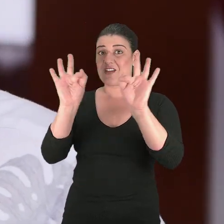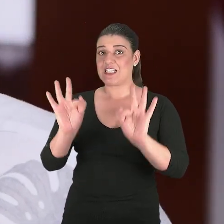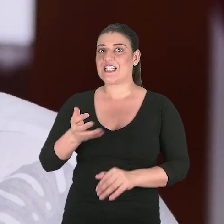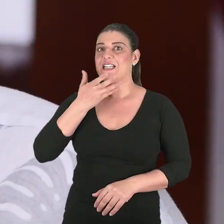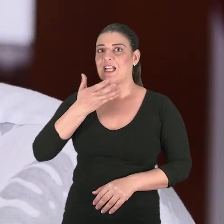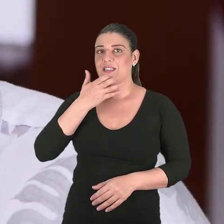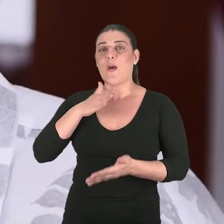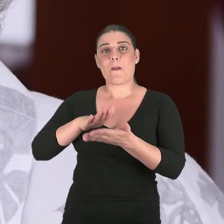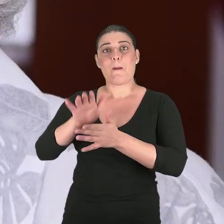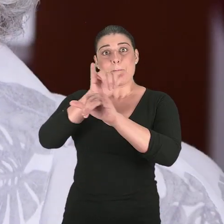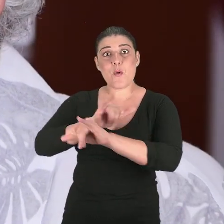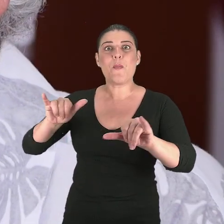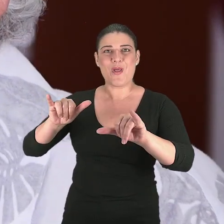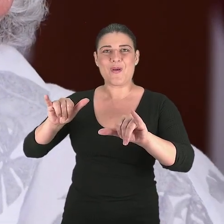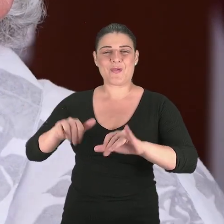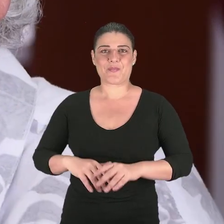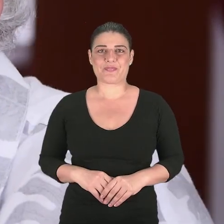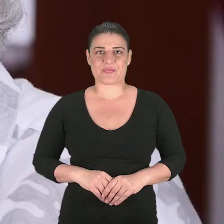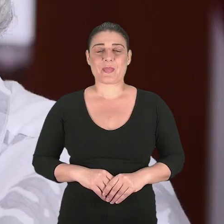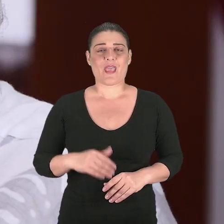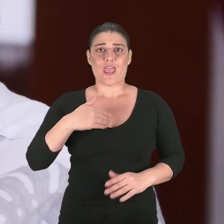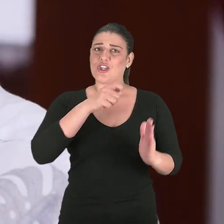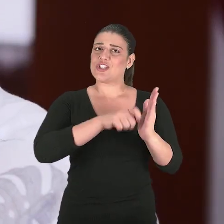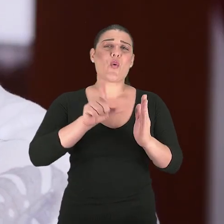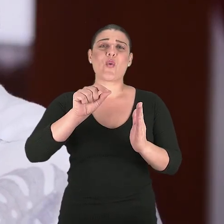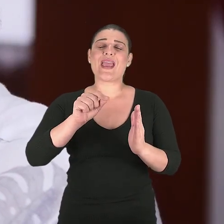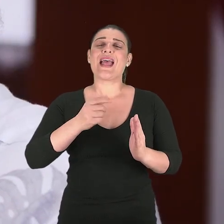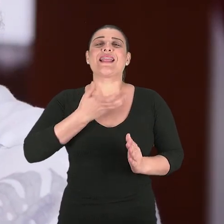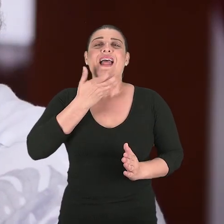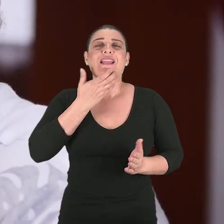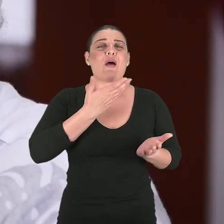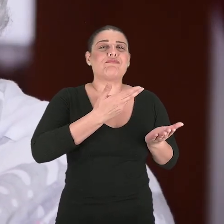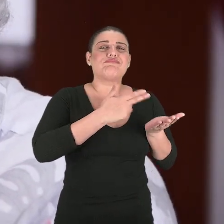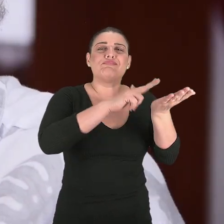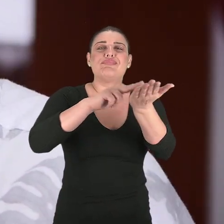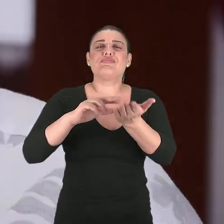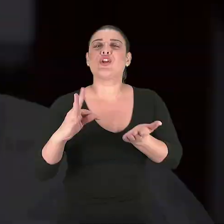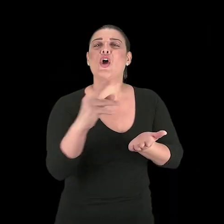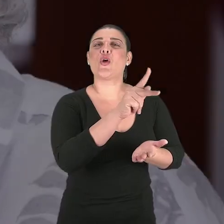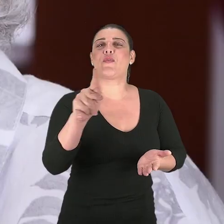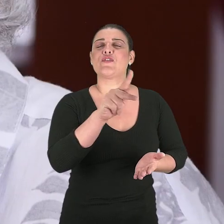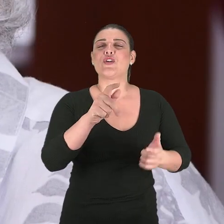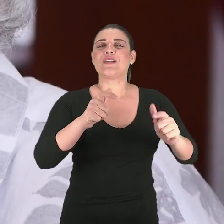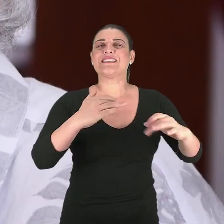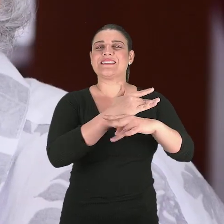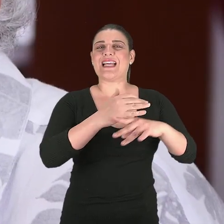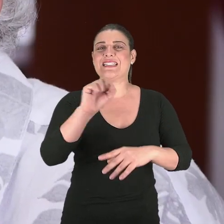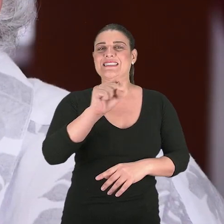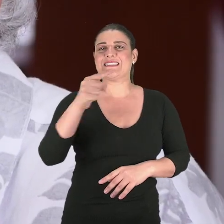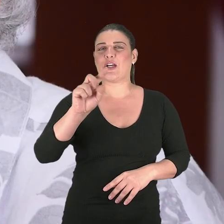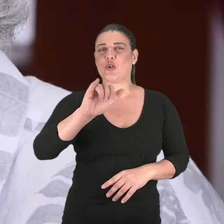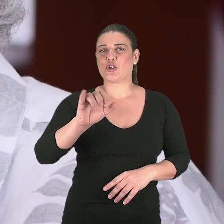exposto na Batista de Carvalho. Que eu havia feito cartão de Natal para os professores de São José. No ano seguinte,